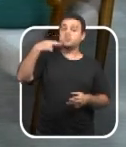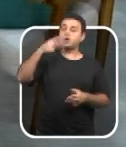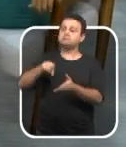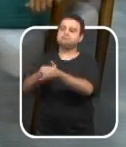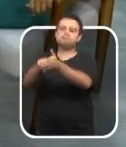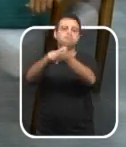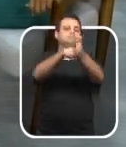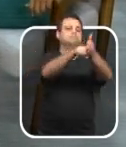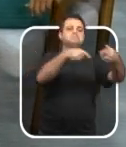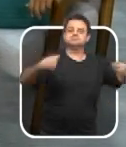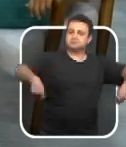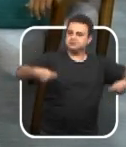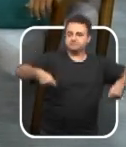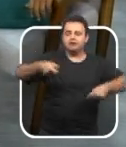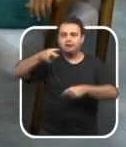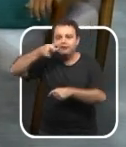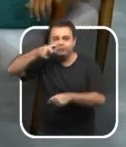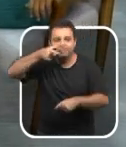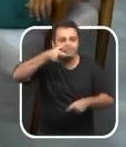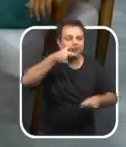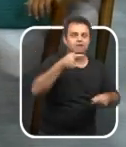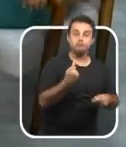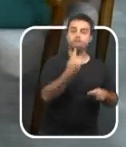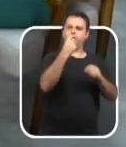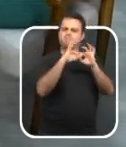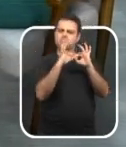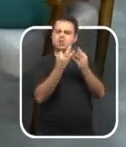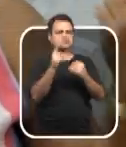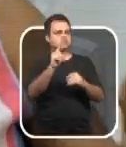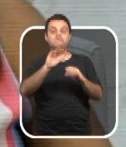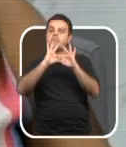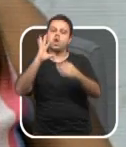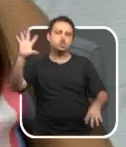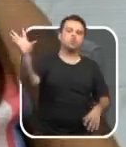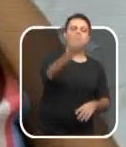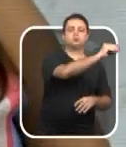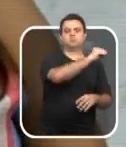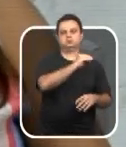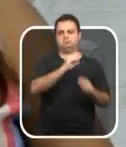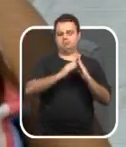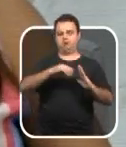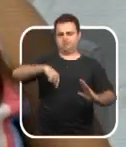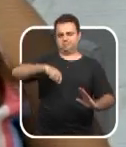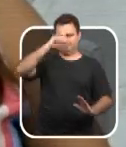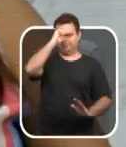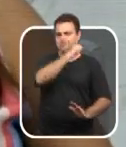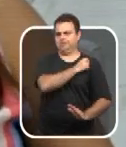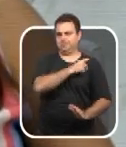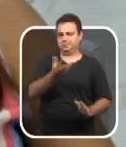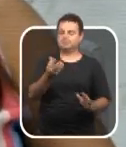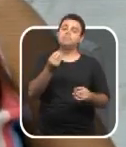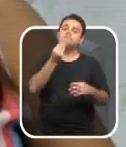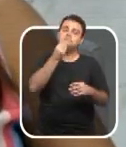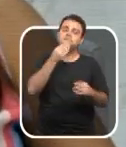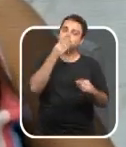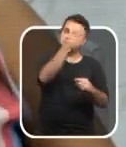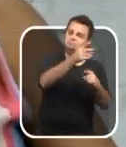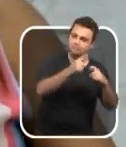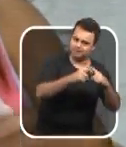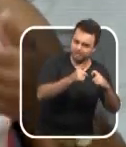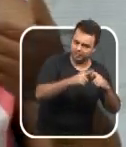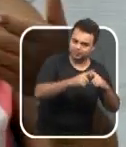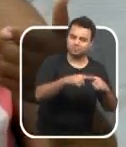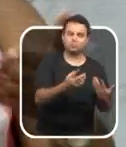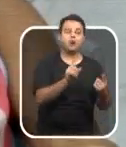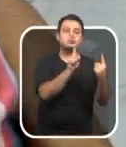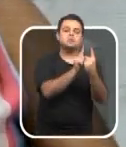do vereador. Sim. Que é pautado não só para uma família, mas para todas as famílias da cidade, onde há uma necessidade de uma consulta médica,